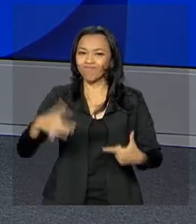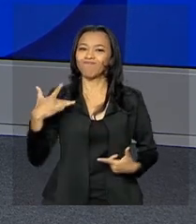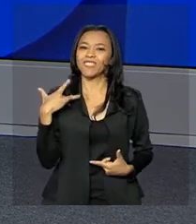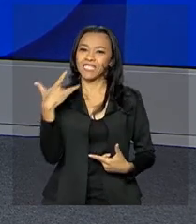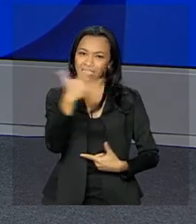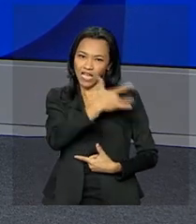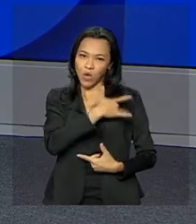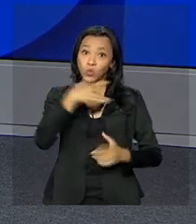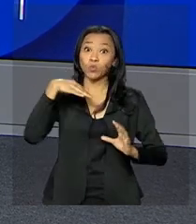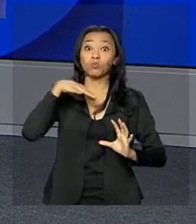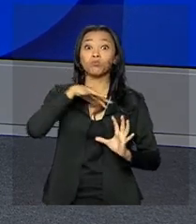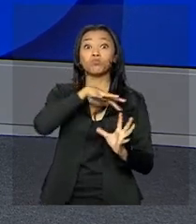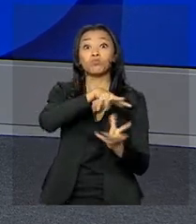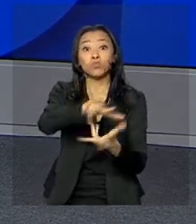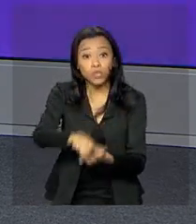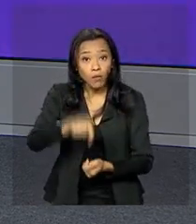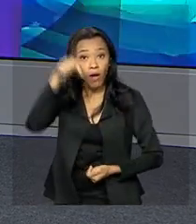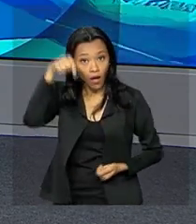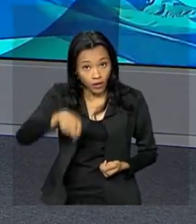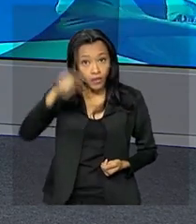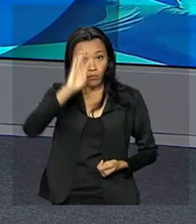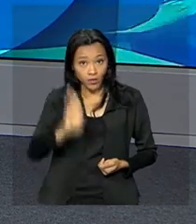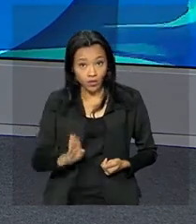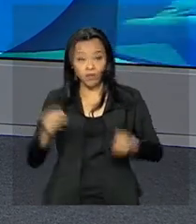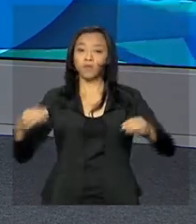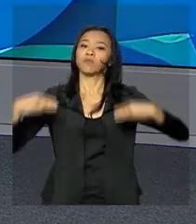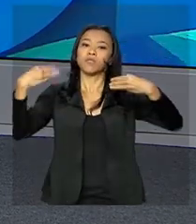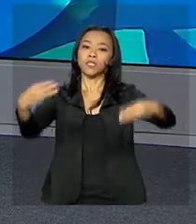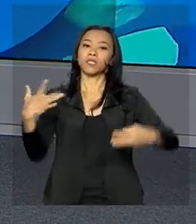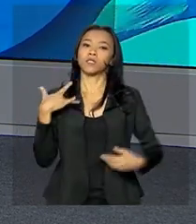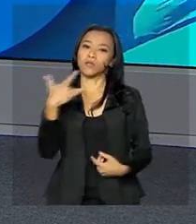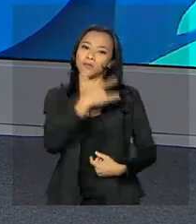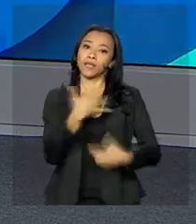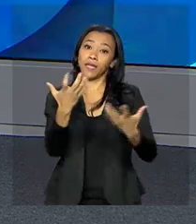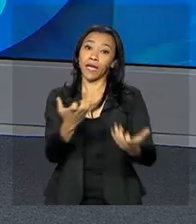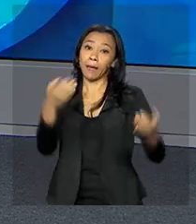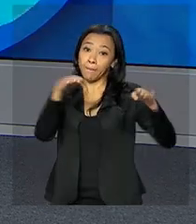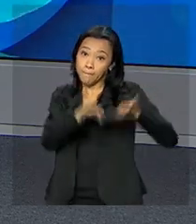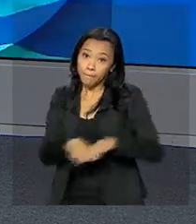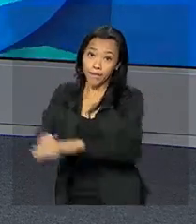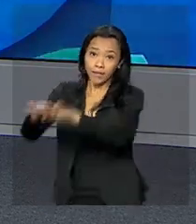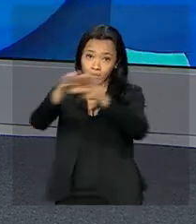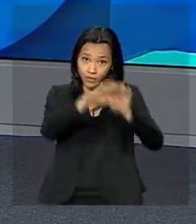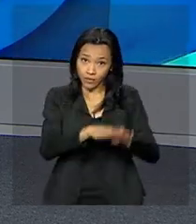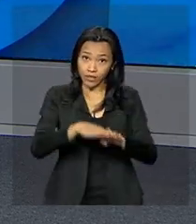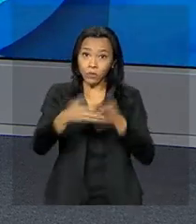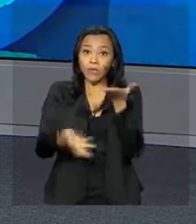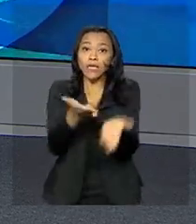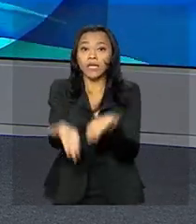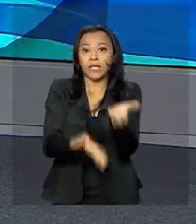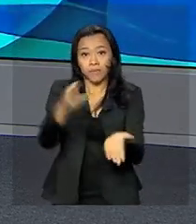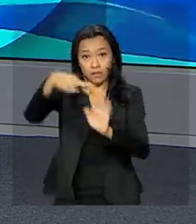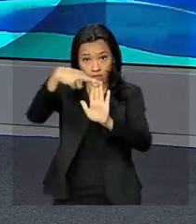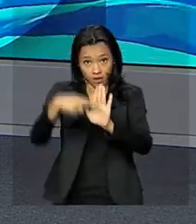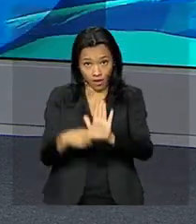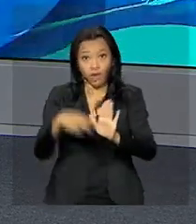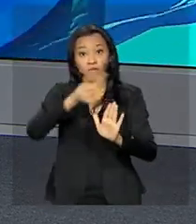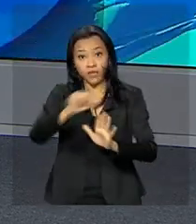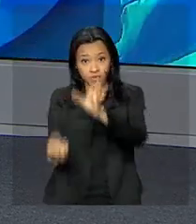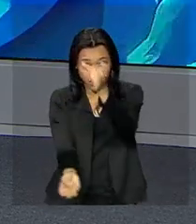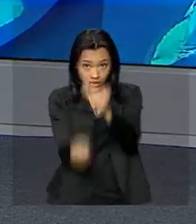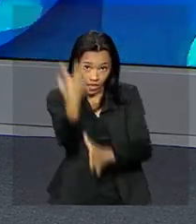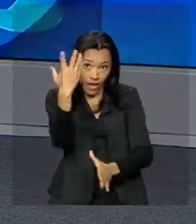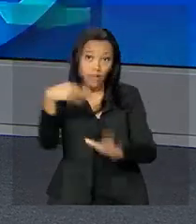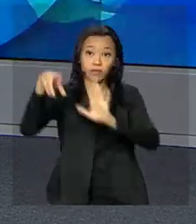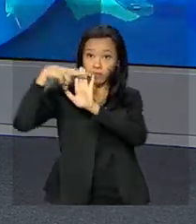saúde pública mundial. Aqui no Brasil, o Ministério da Saúde quer padronizar o tratamento na rede pública. Será criado um protocolo